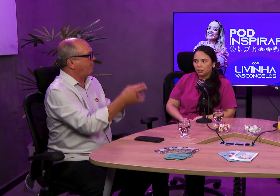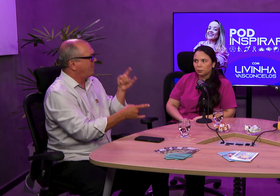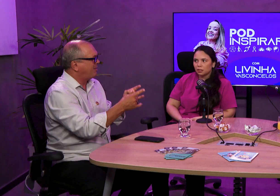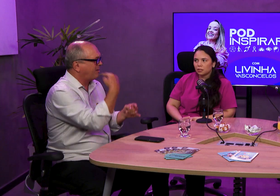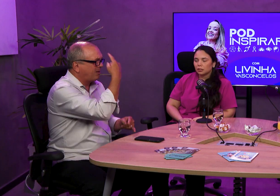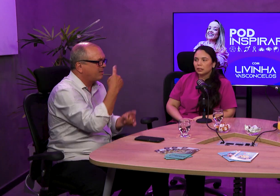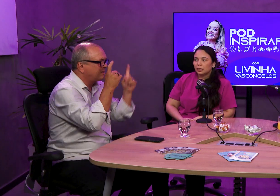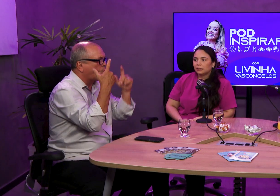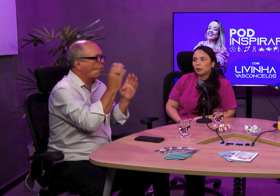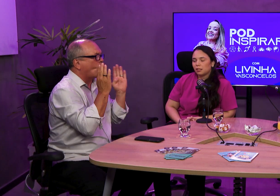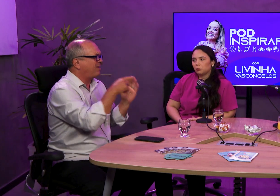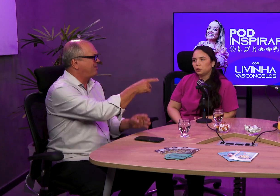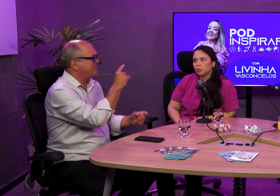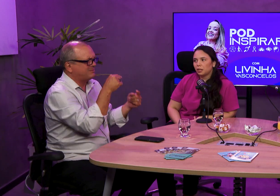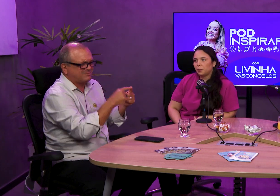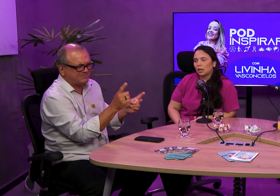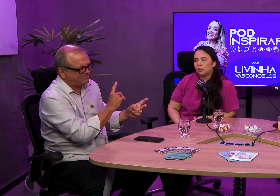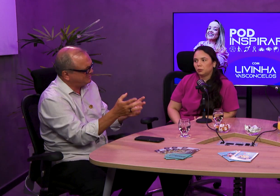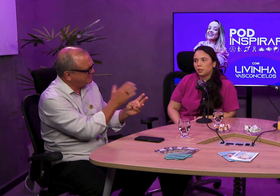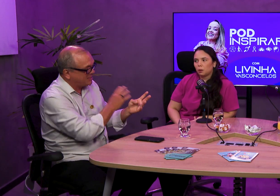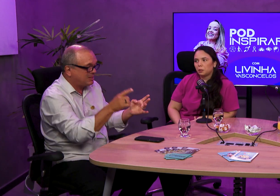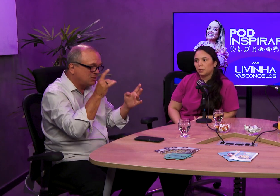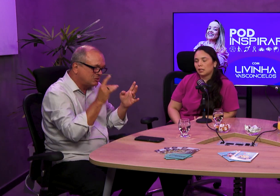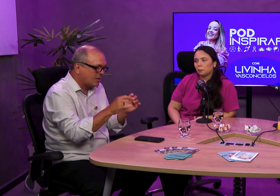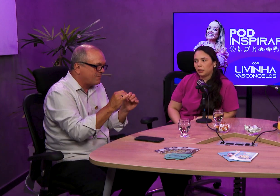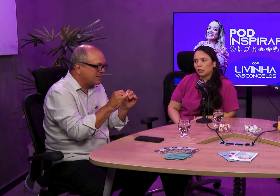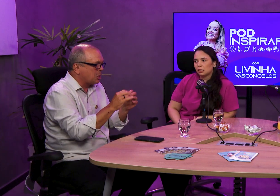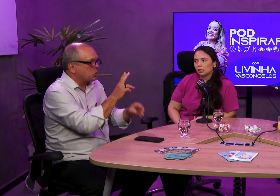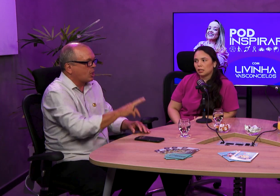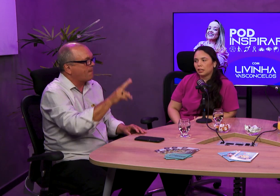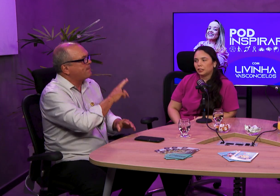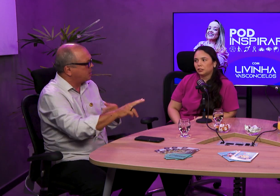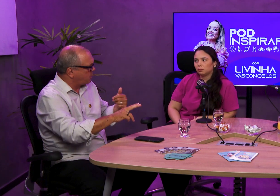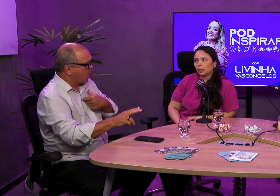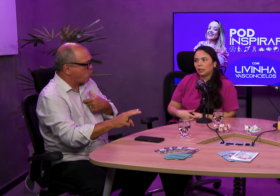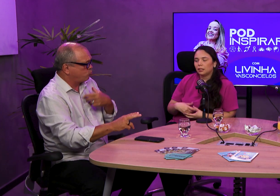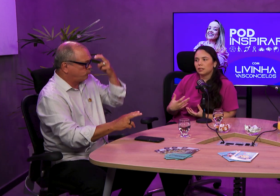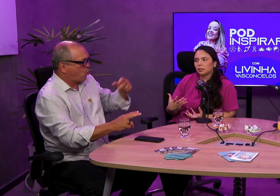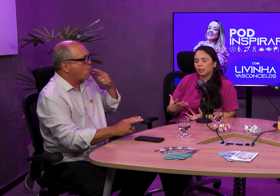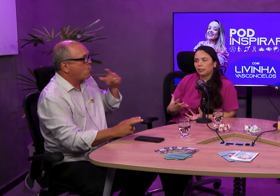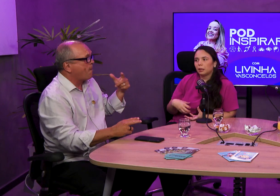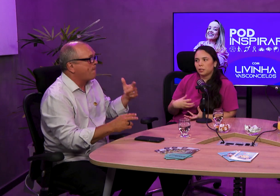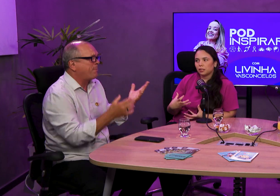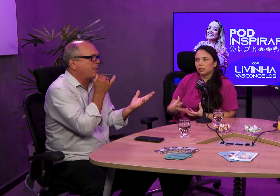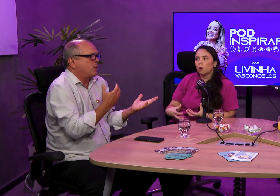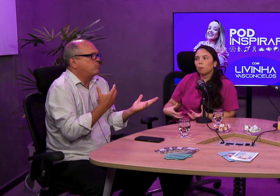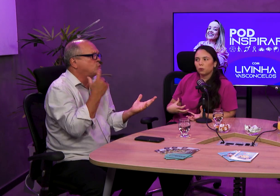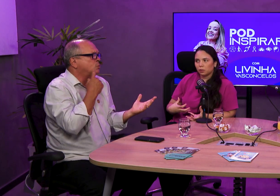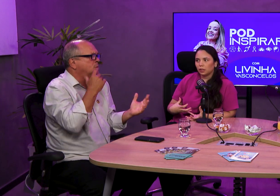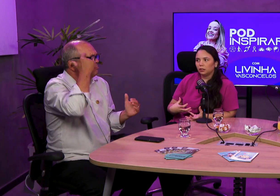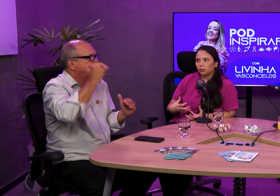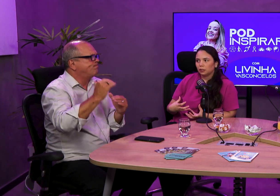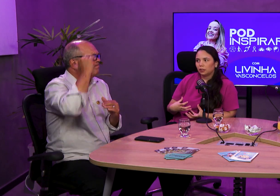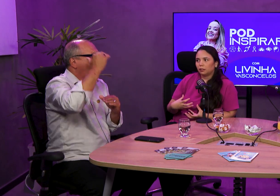de Libras. E está sendo muito disseminado, principalmente pelas empresas, a questão daqueles intérpretes que são